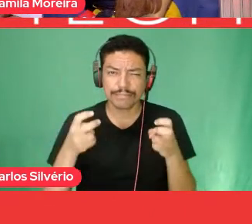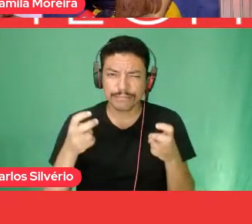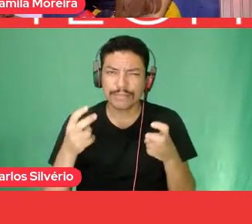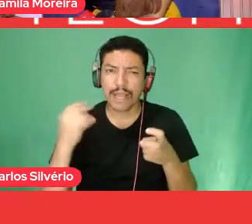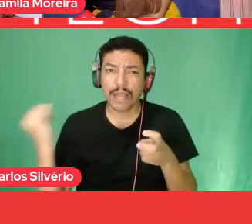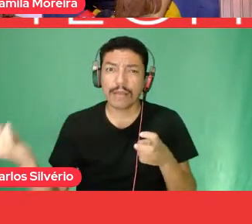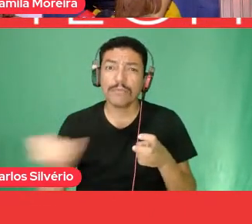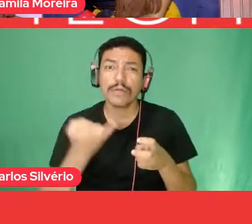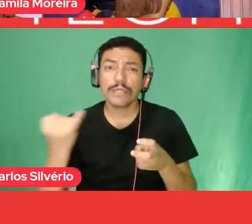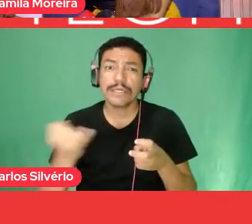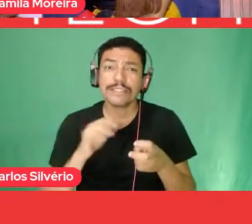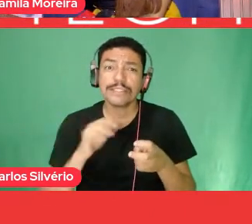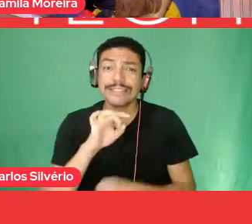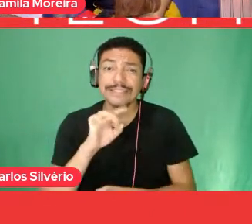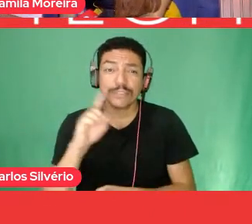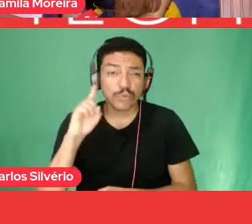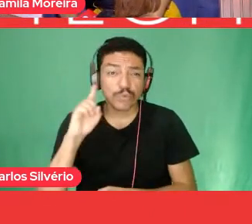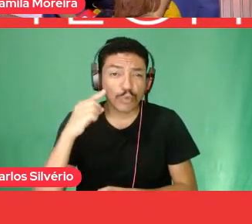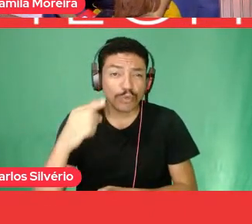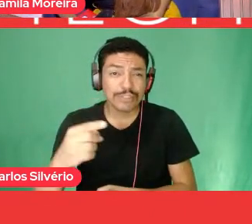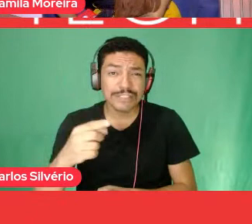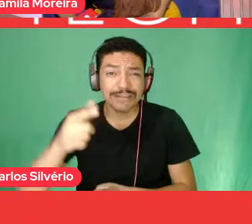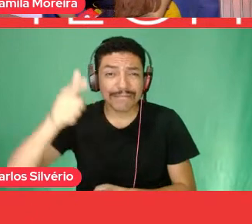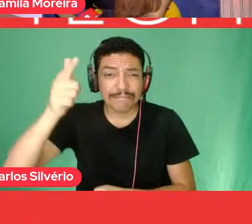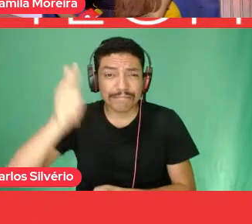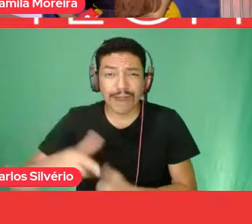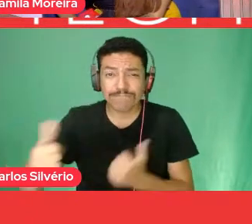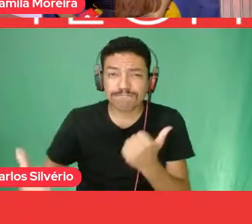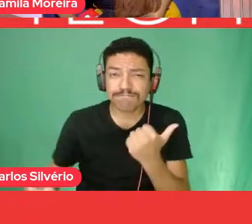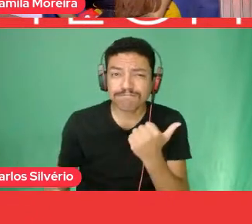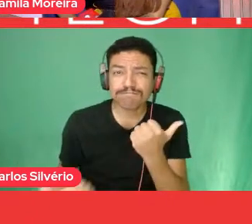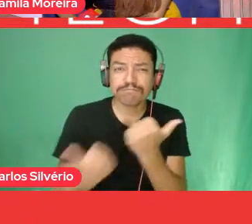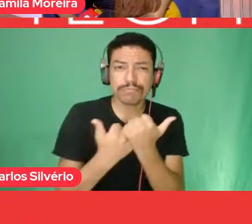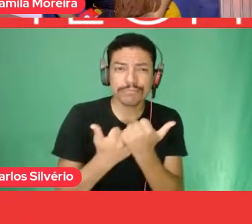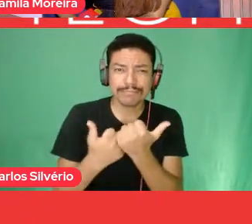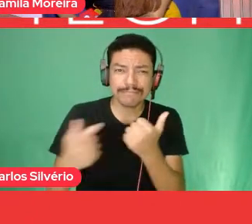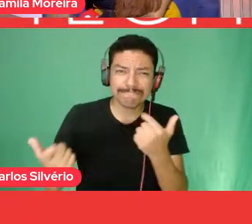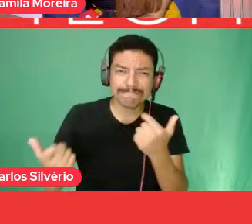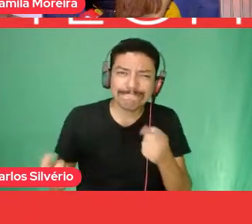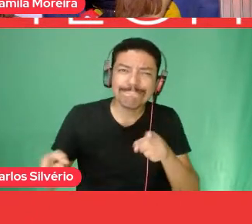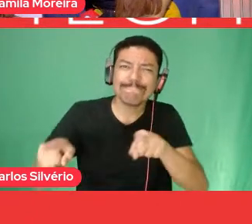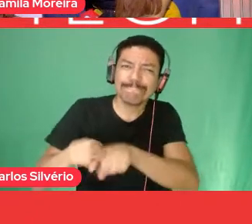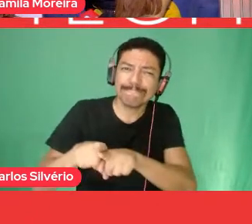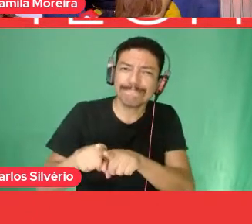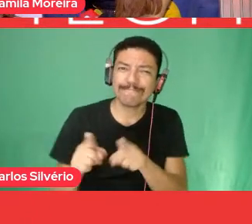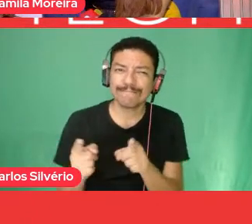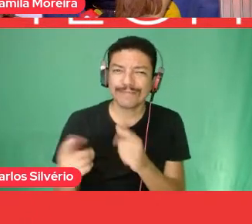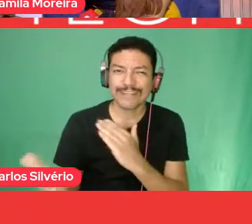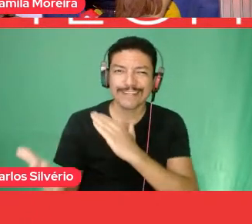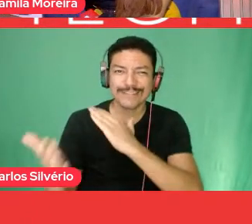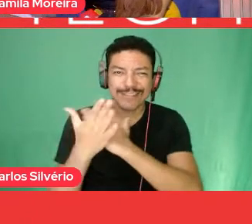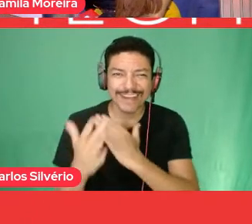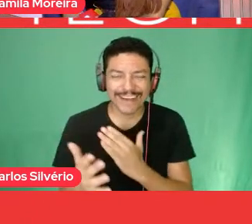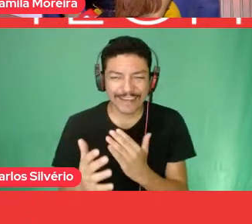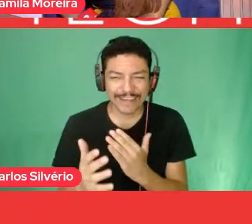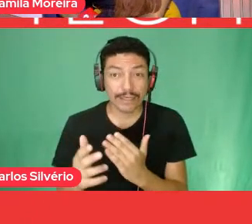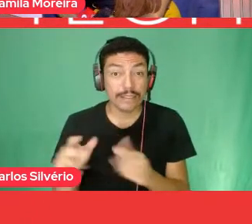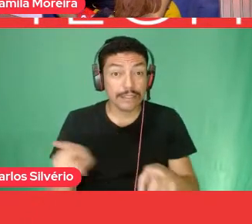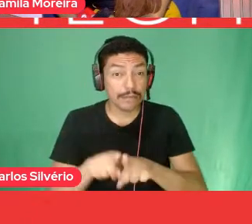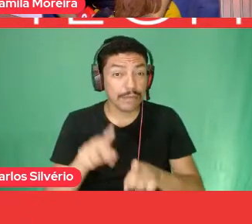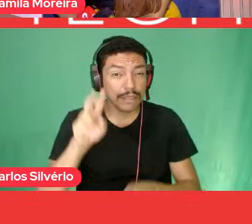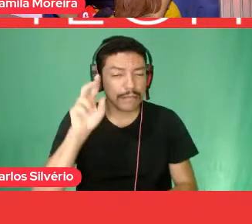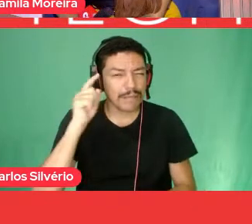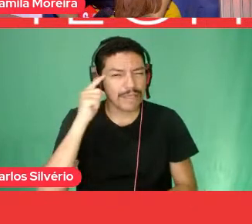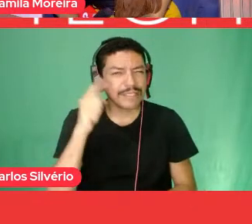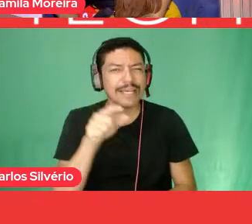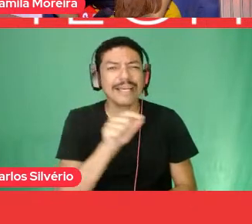da gente ter cada vez mais aliados, né, e a gente sempre lembrar disso. Quem que a gente escuta